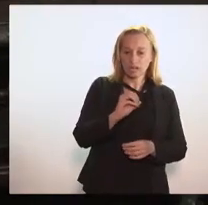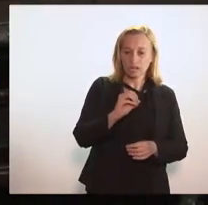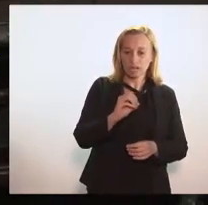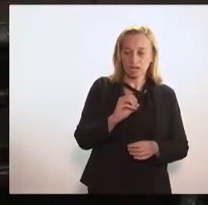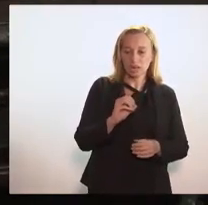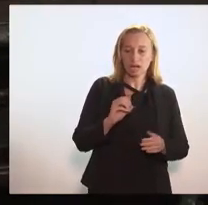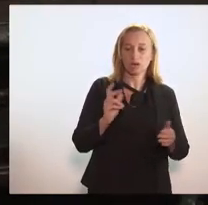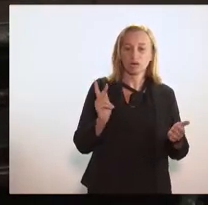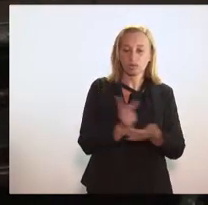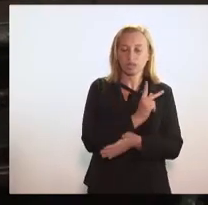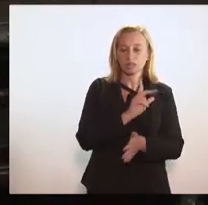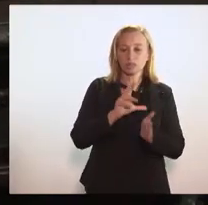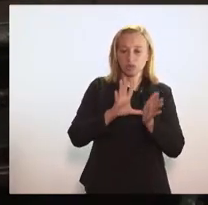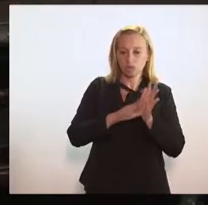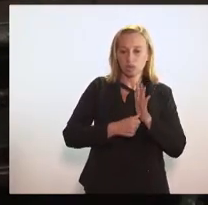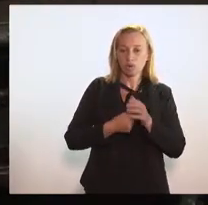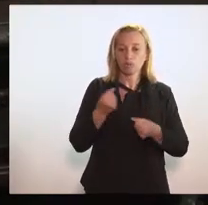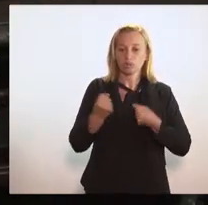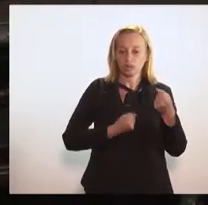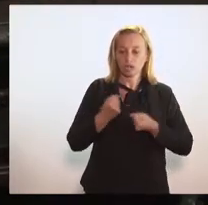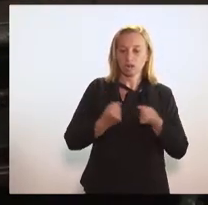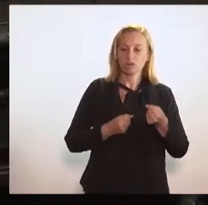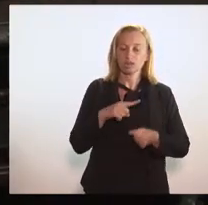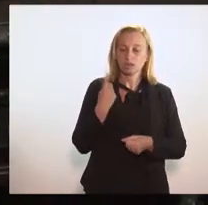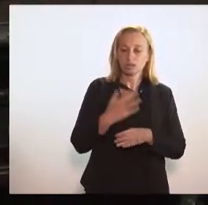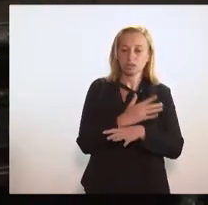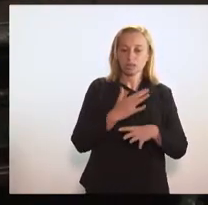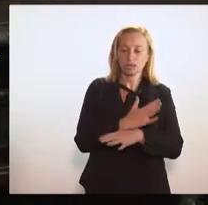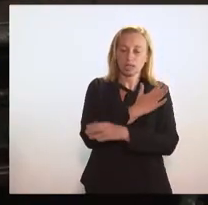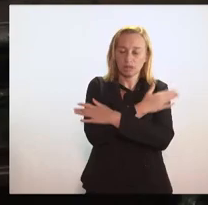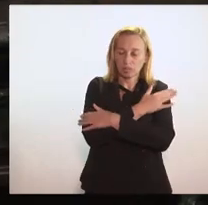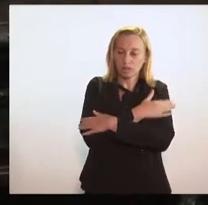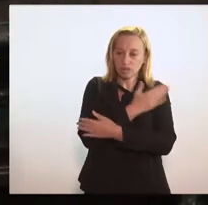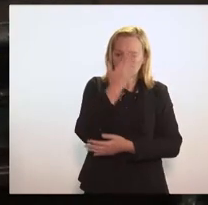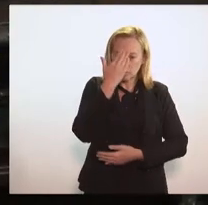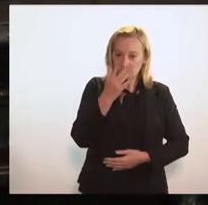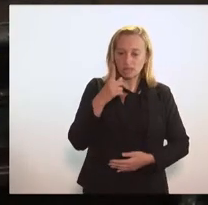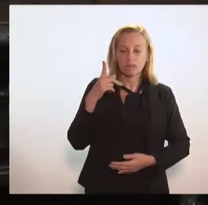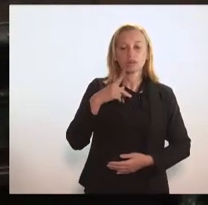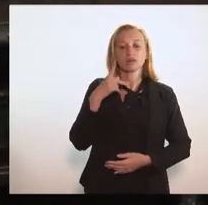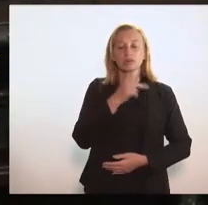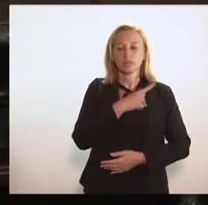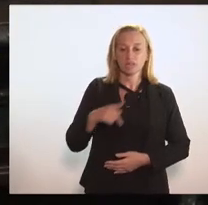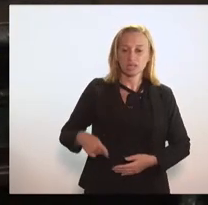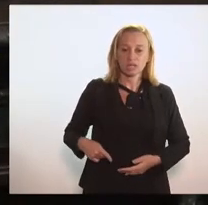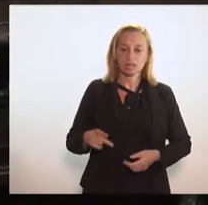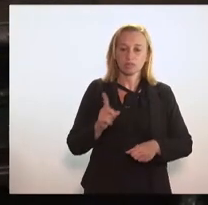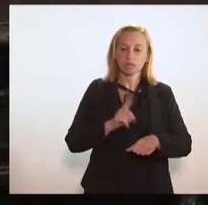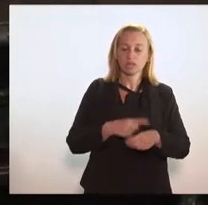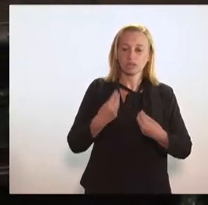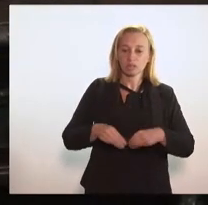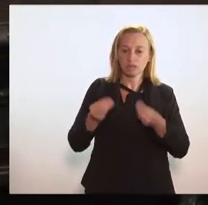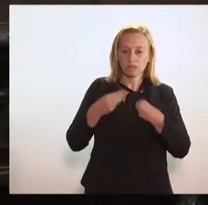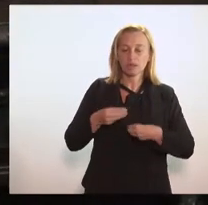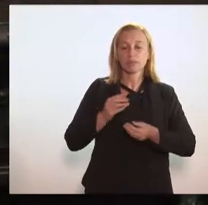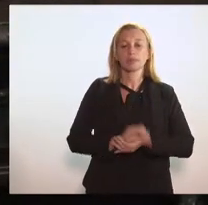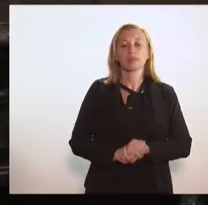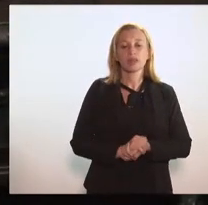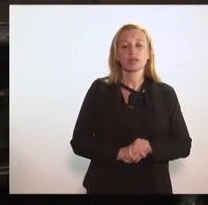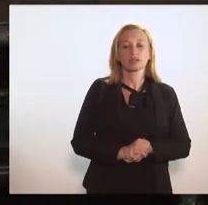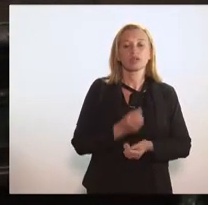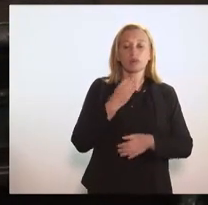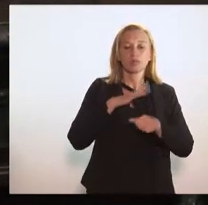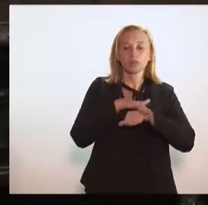ocorrências de roubo de veículo na nossa cidade o grande abraço muito obrigado Presidente por o tempo concedido por vossa excelência'